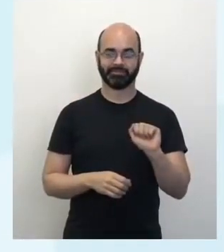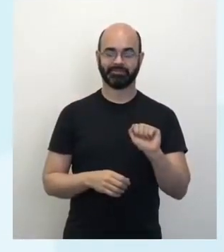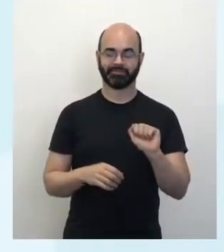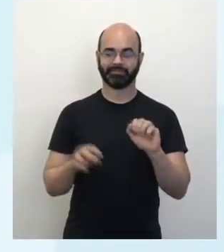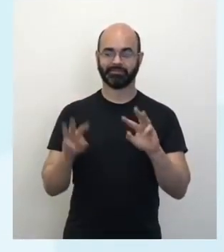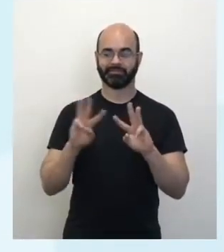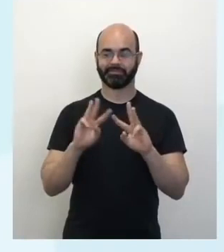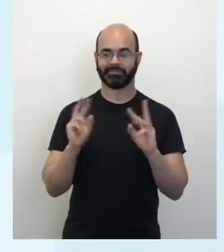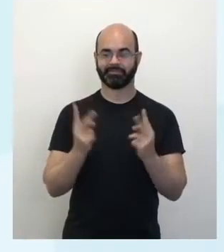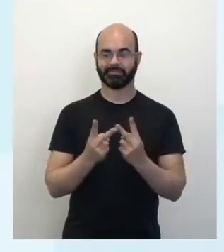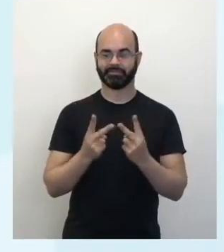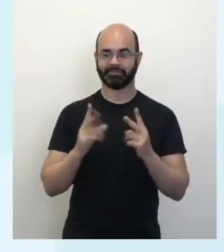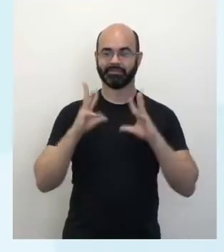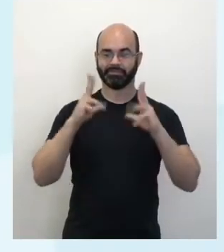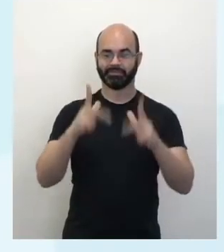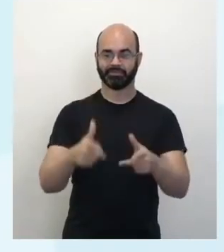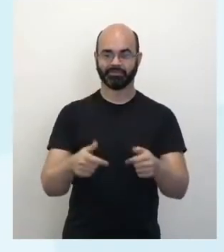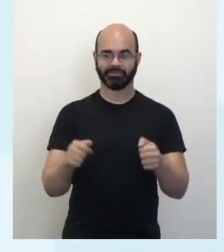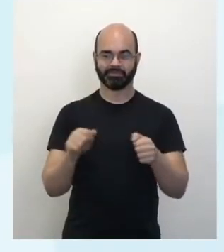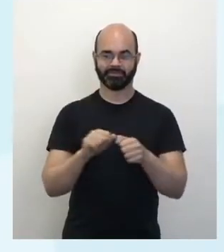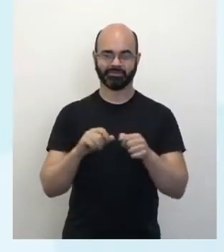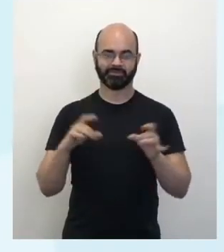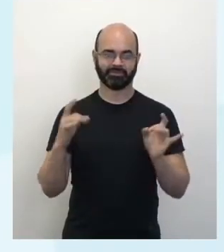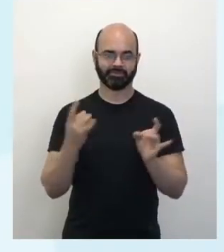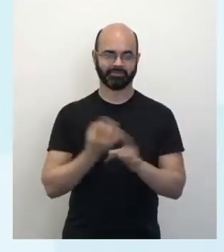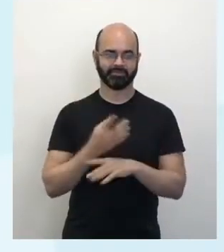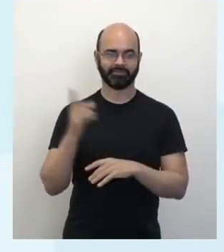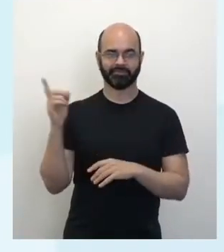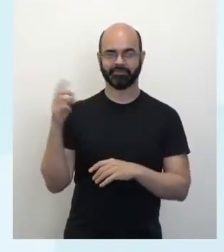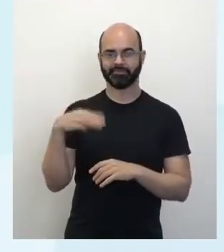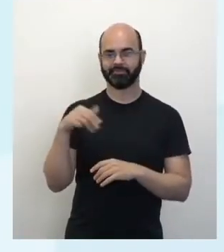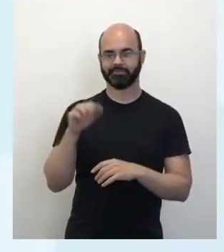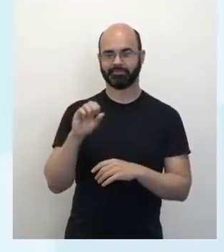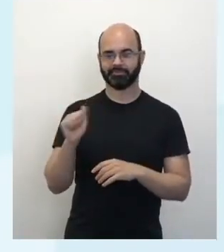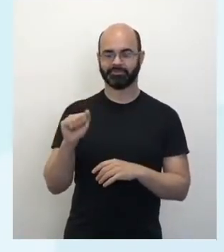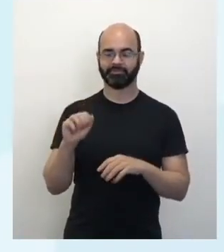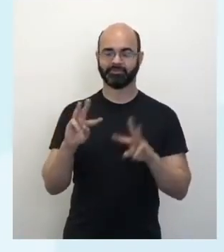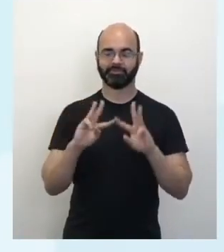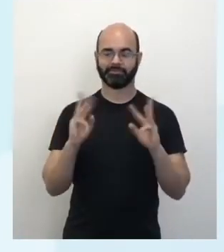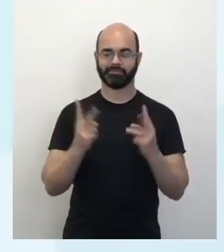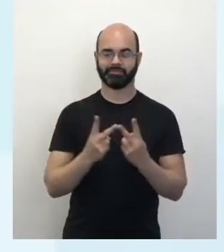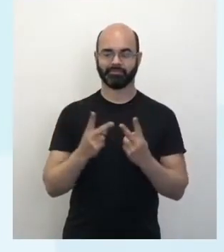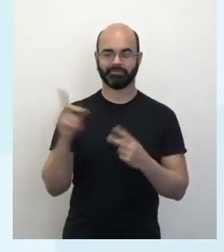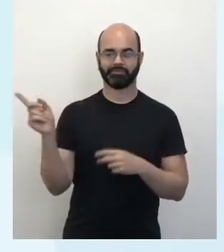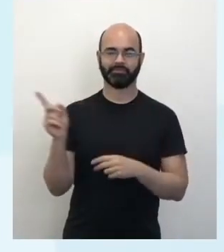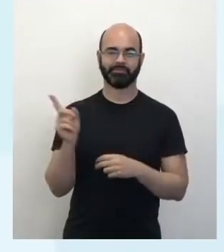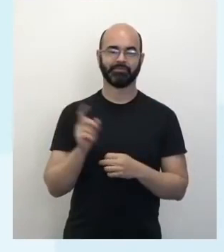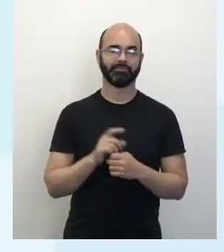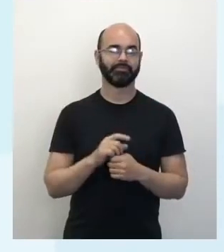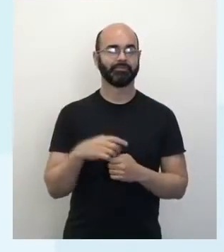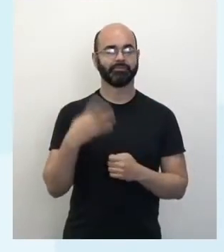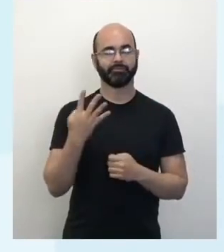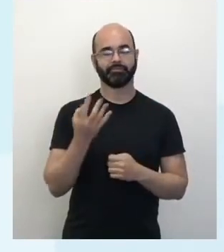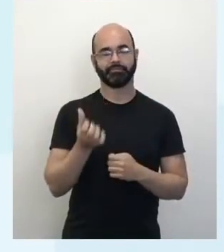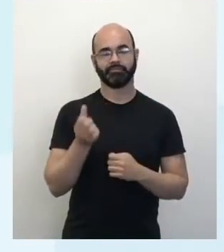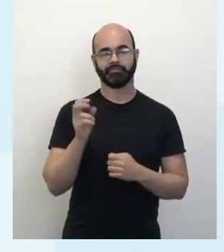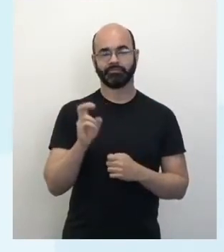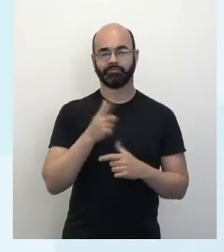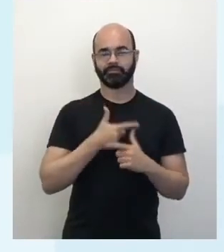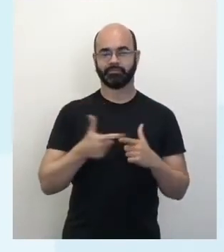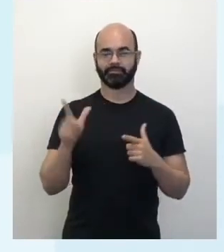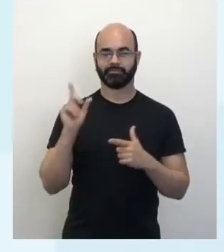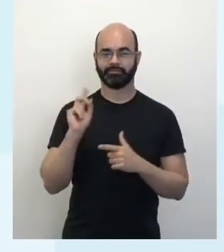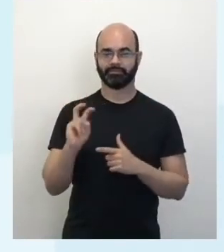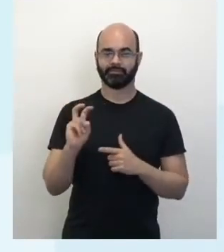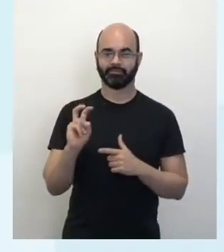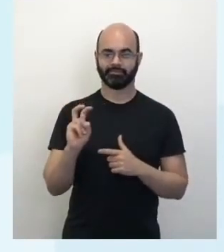né, Tony? Legal. Que aí, esse daí é uma operação, a divisão da exata. Então, pega lá 465, divide por